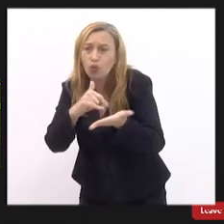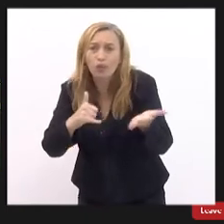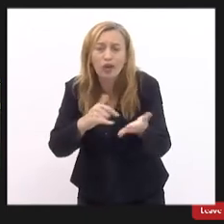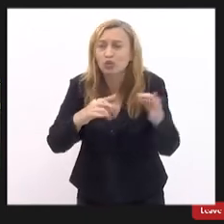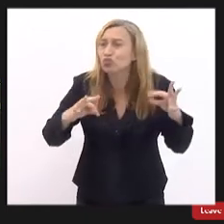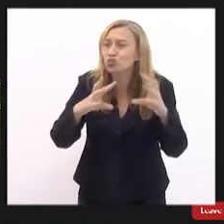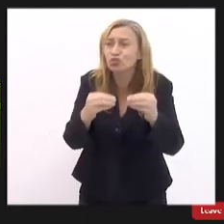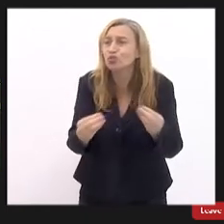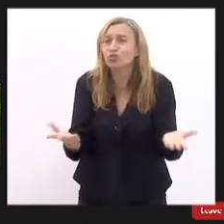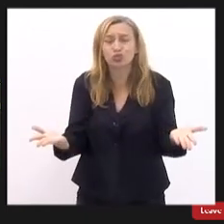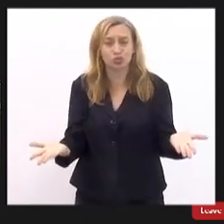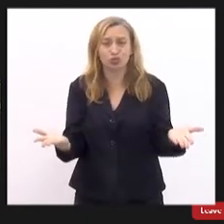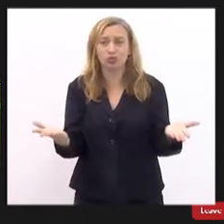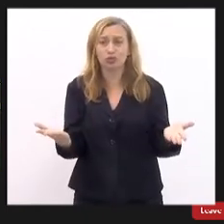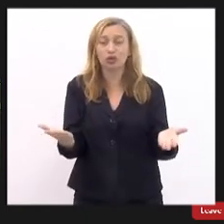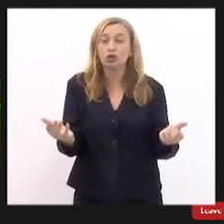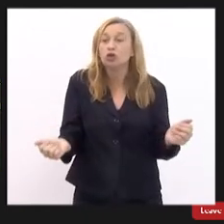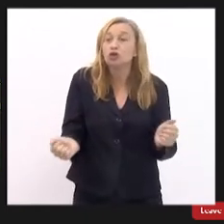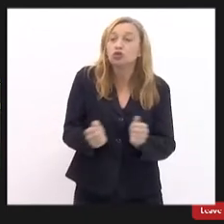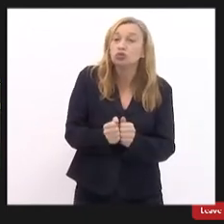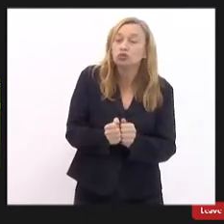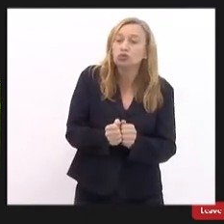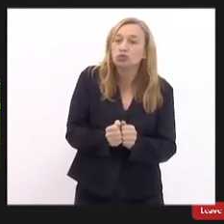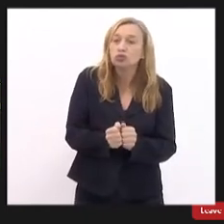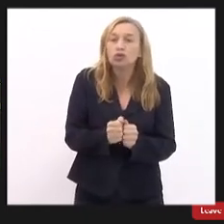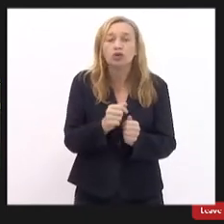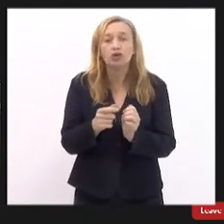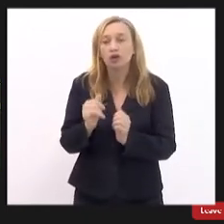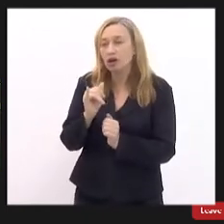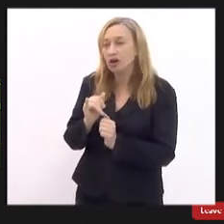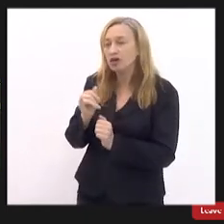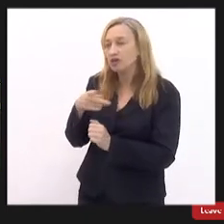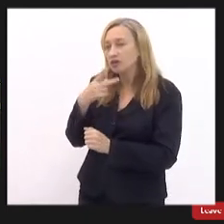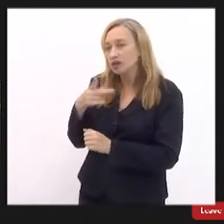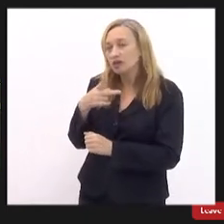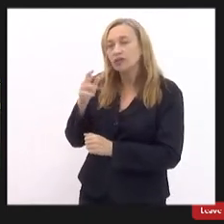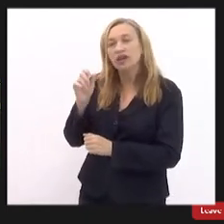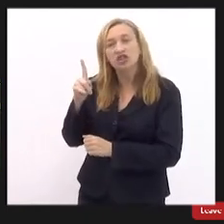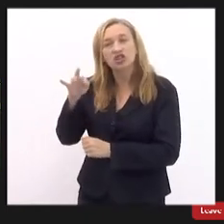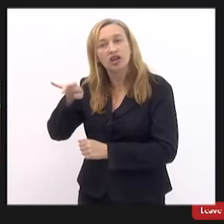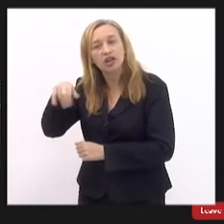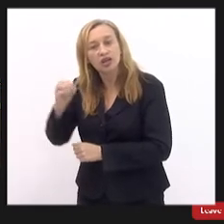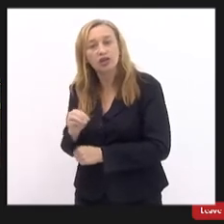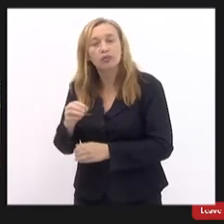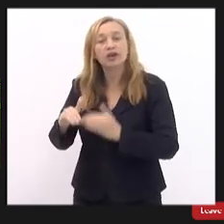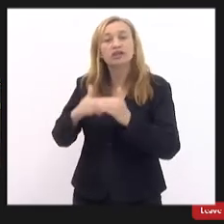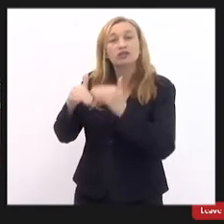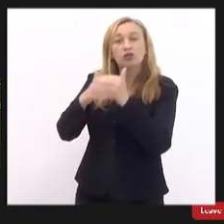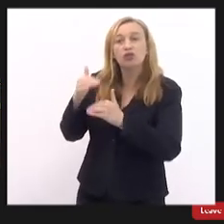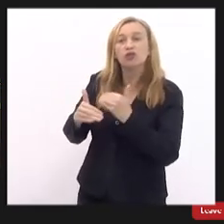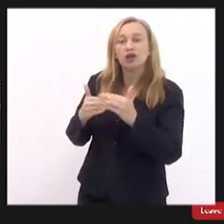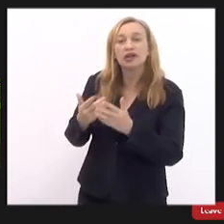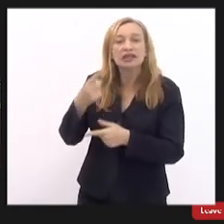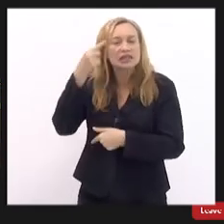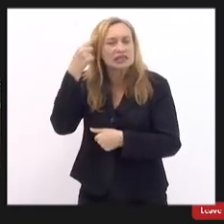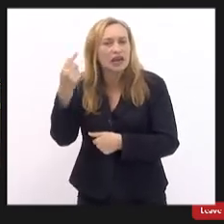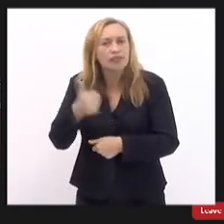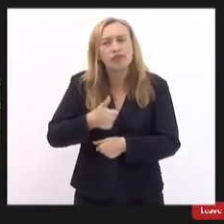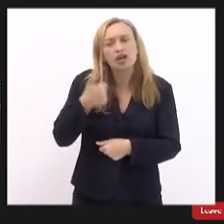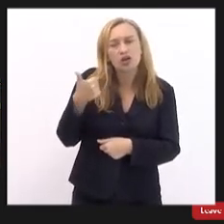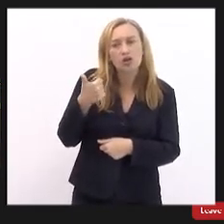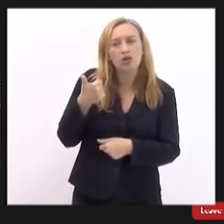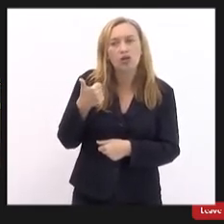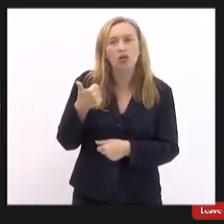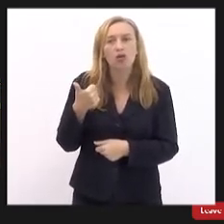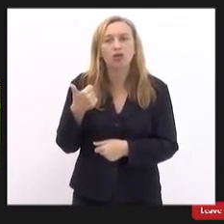tal. Levantamos junto isso à AGRIO. Então, para desenvolver essa ideia melhor, apesar